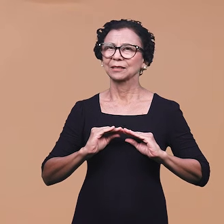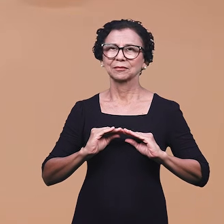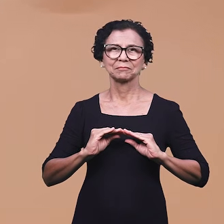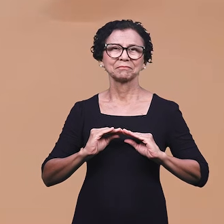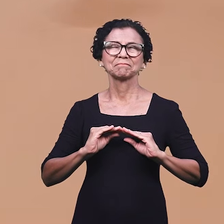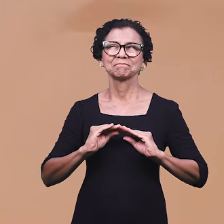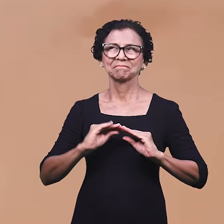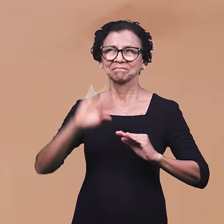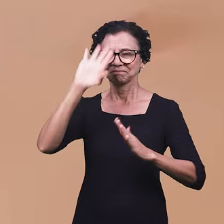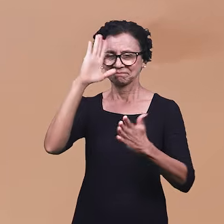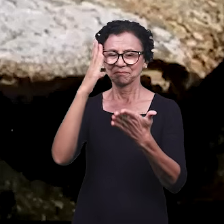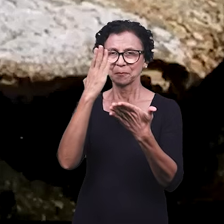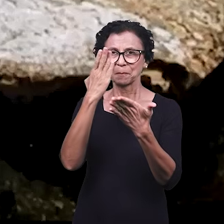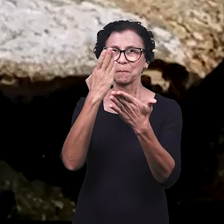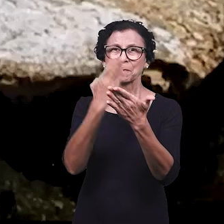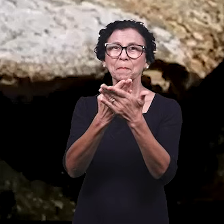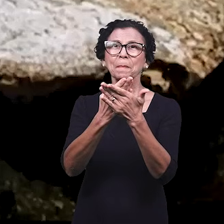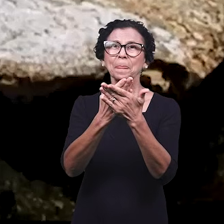saciarás.